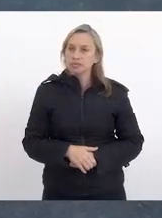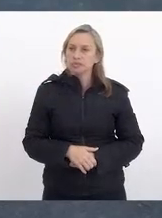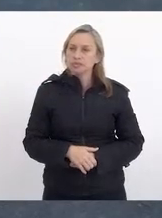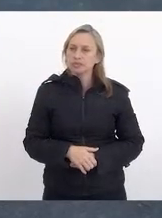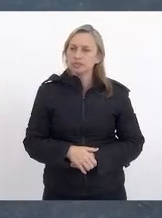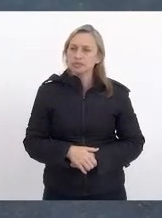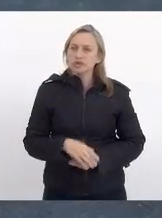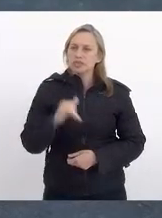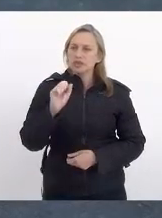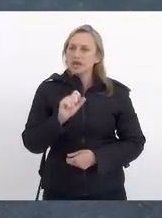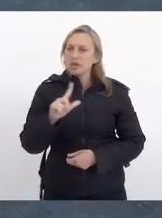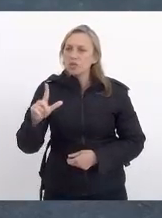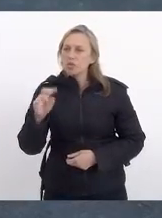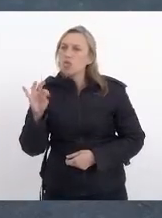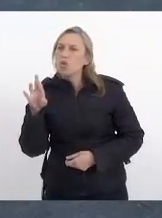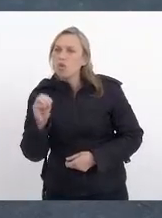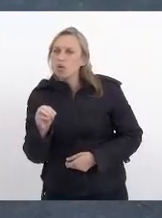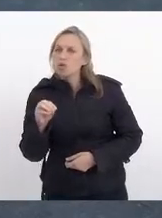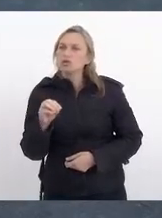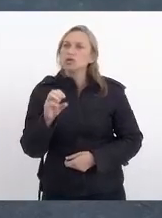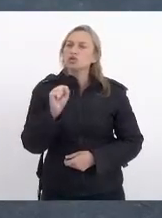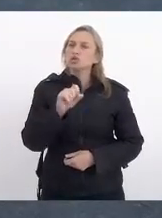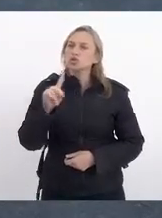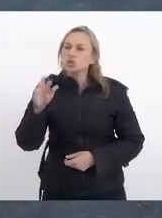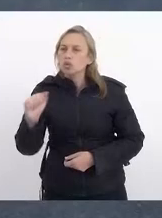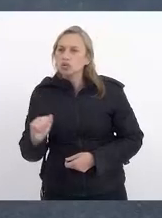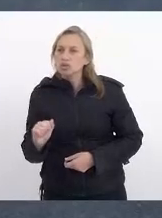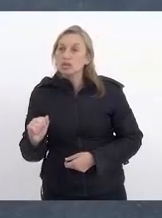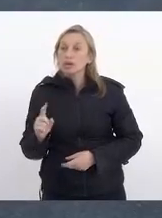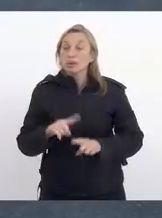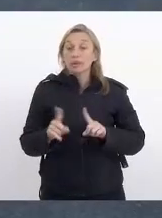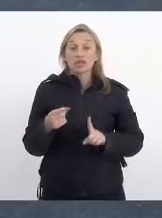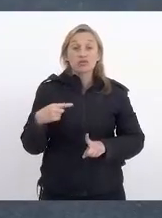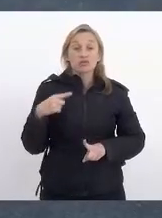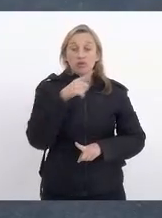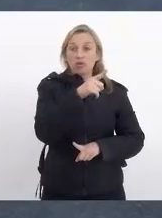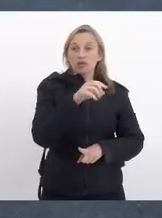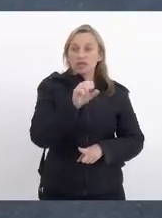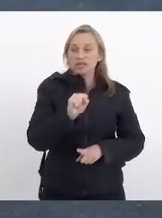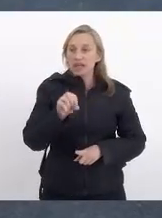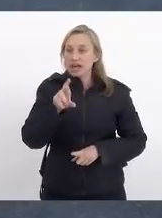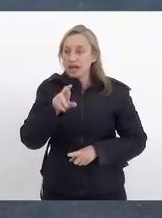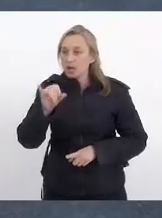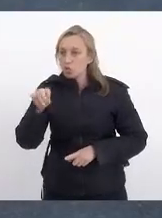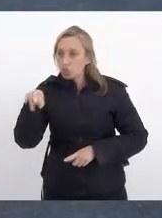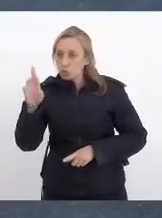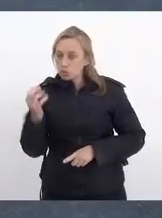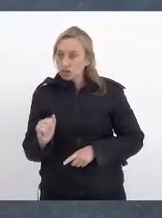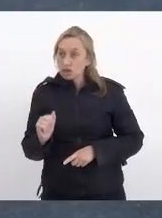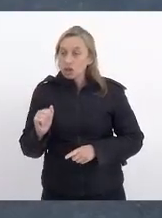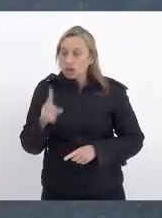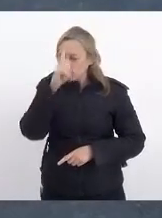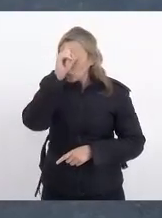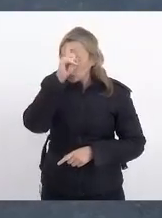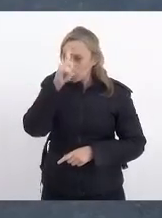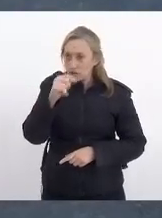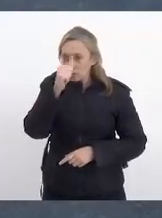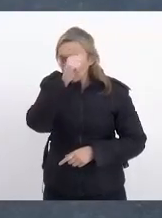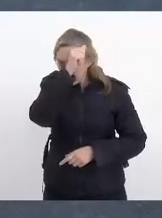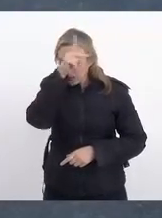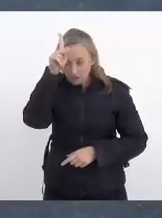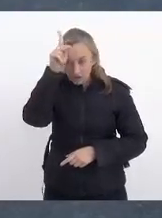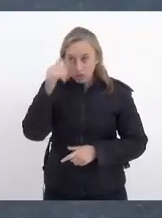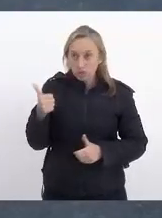Miguel Couto Souza Aguiar Mas ele foi parar no Saracuruna é o hospital que quando a prefeitura